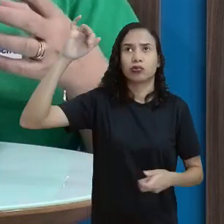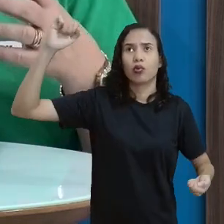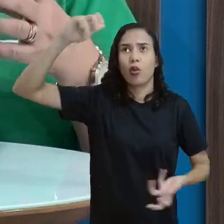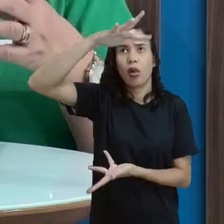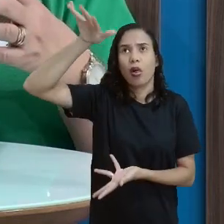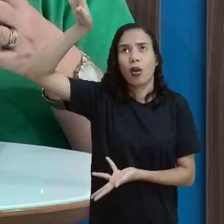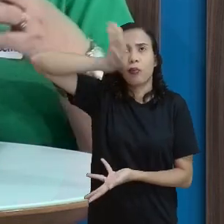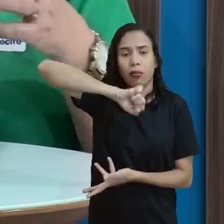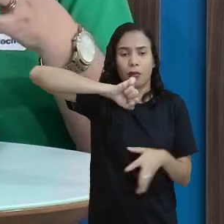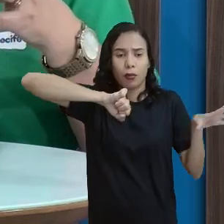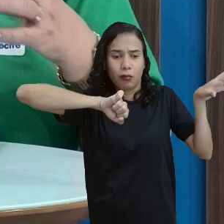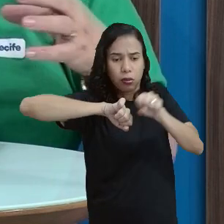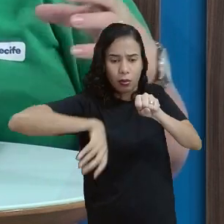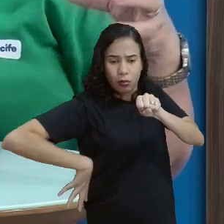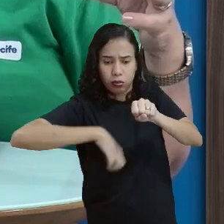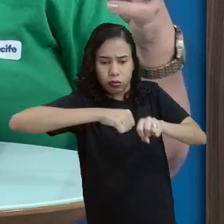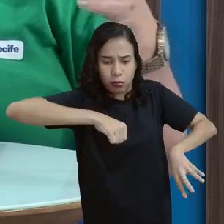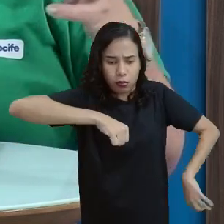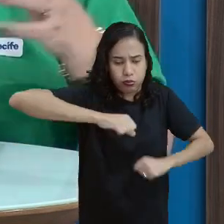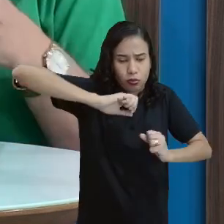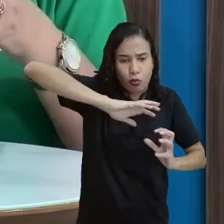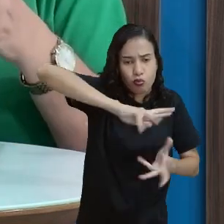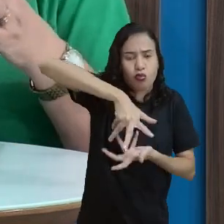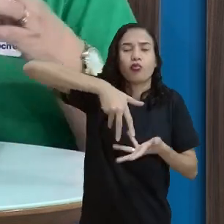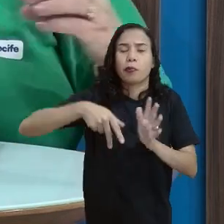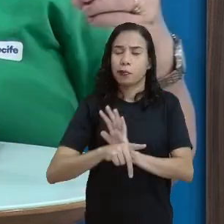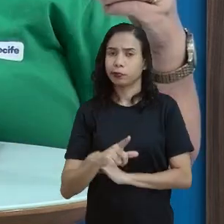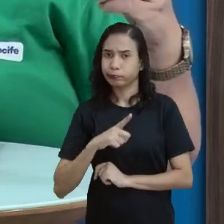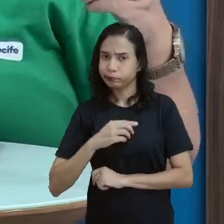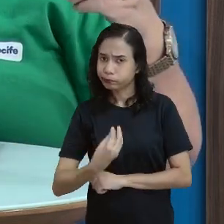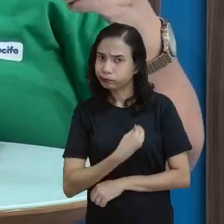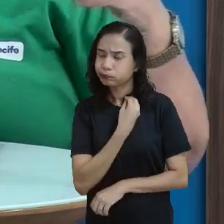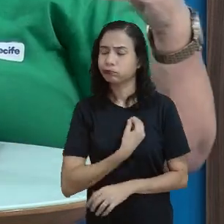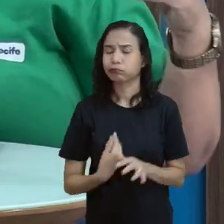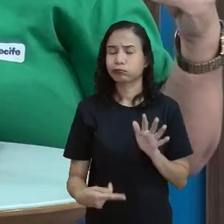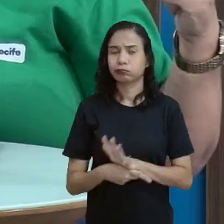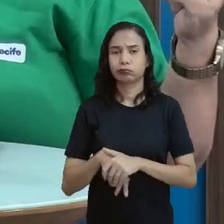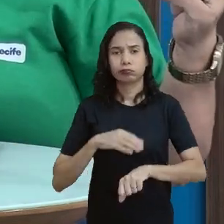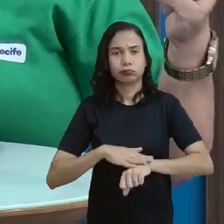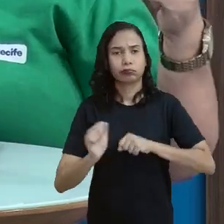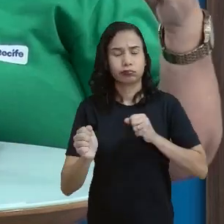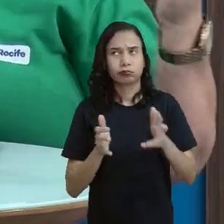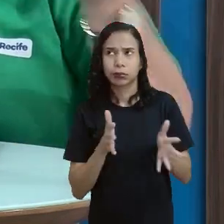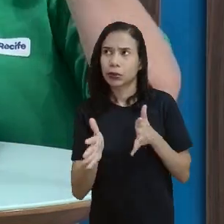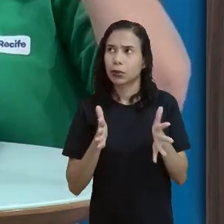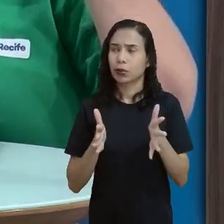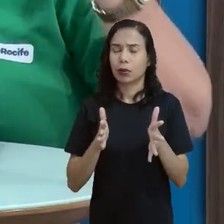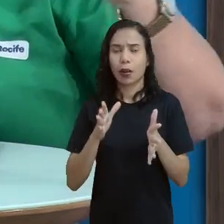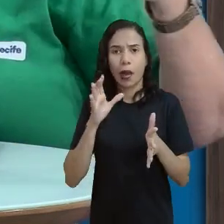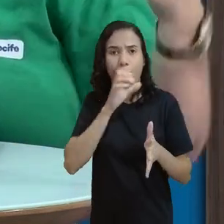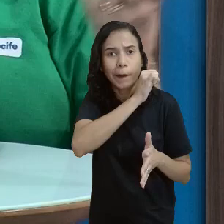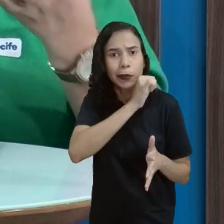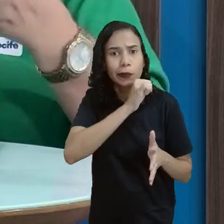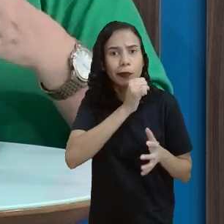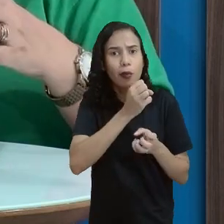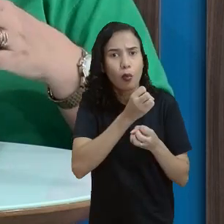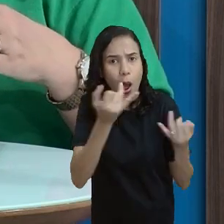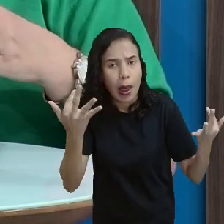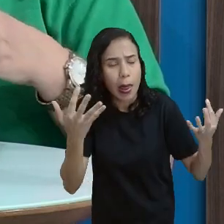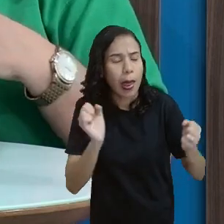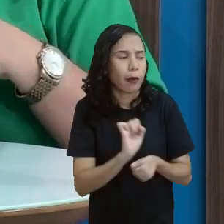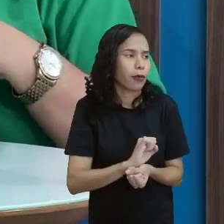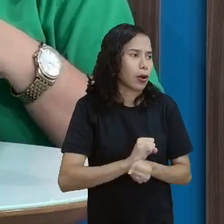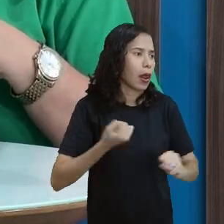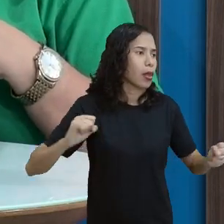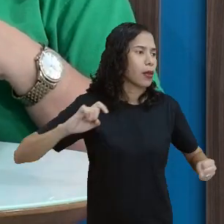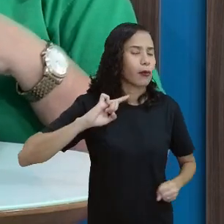o nosso planeta, ele pode atrair em um determinado, vamos dizer assim, instante, uma grande